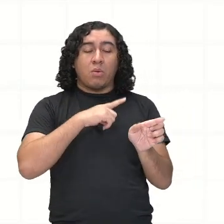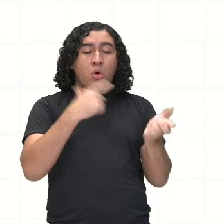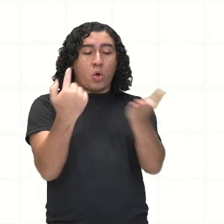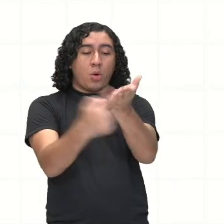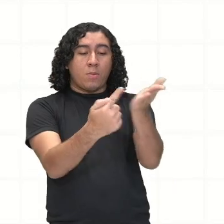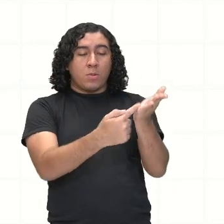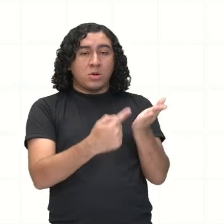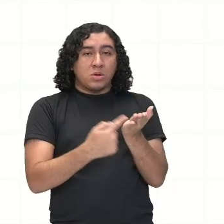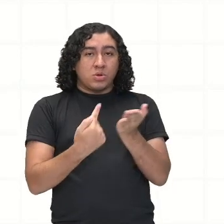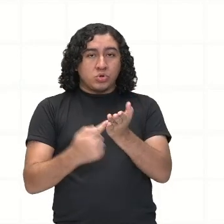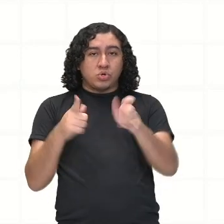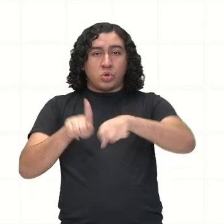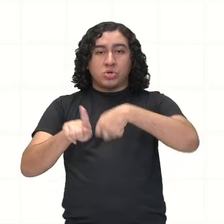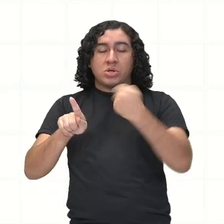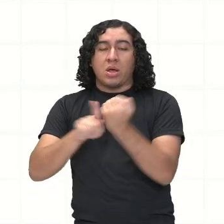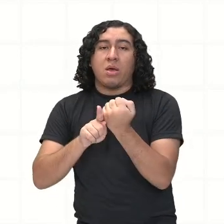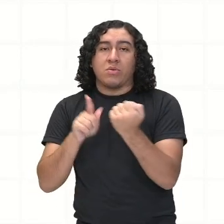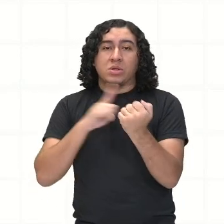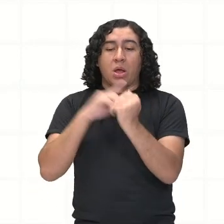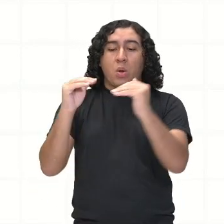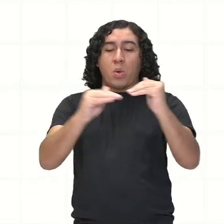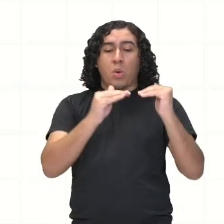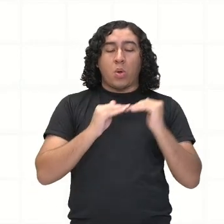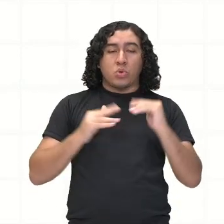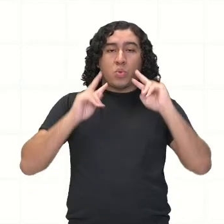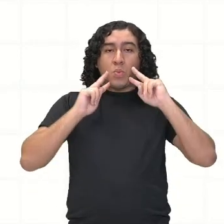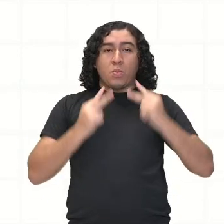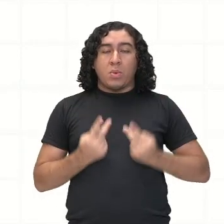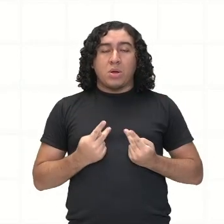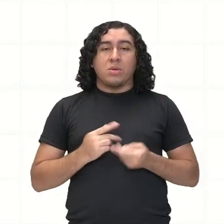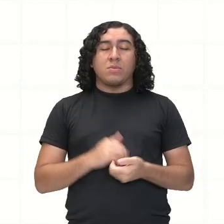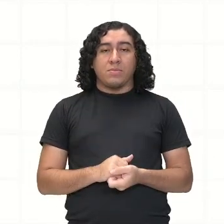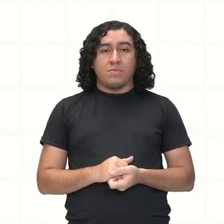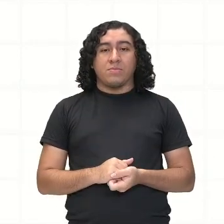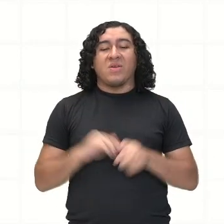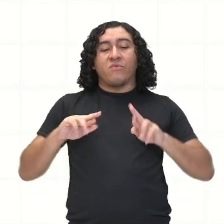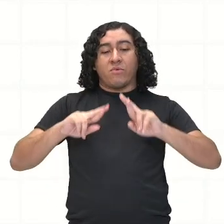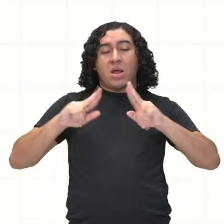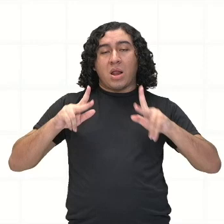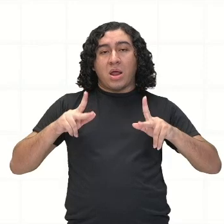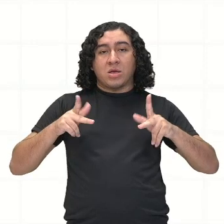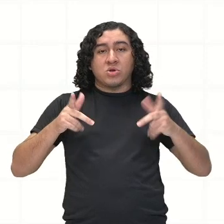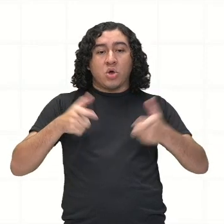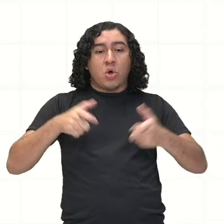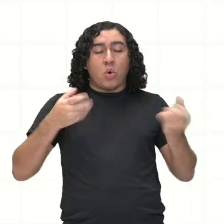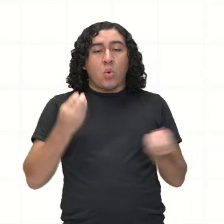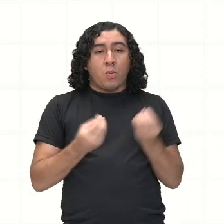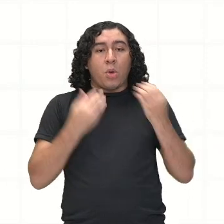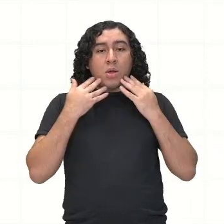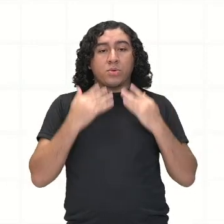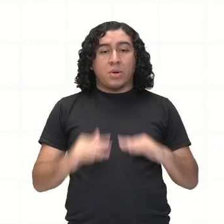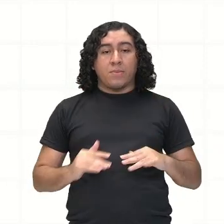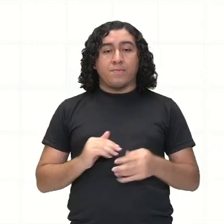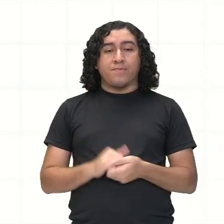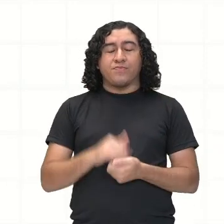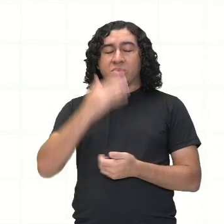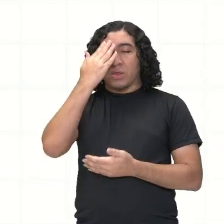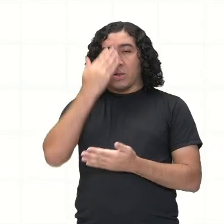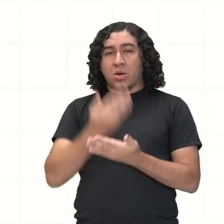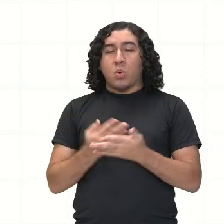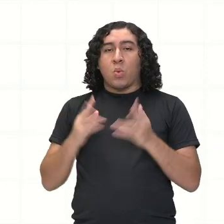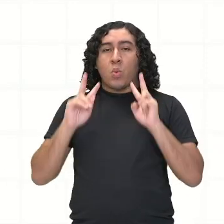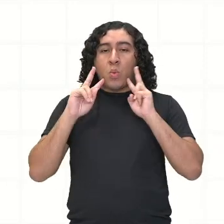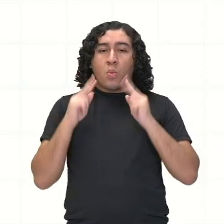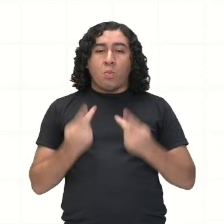comunidade humana, que retira o homem de seu estado de natureza. Acredita que o ser humano, em seu estado